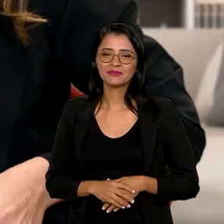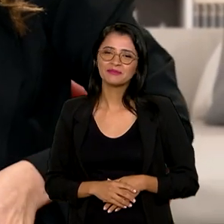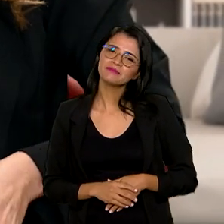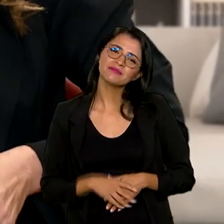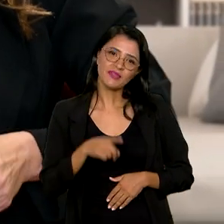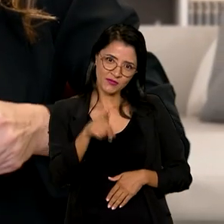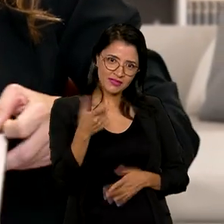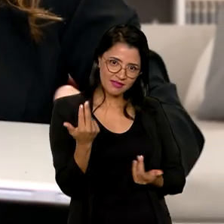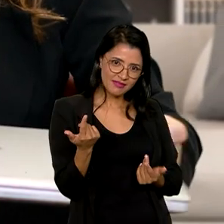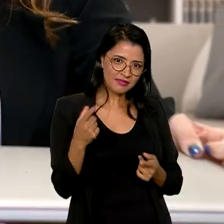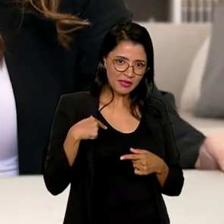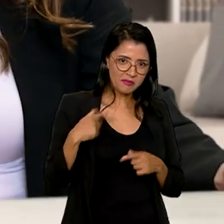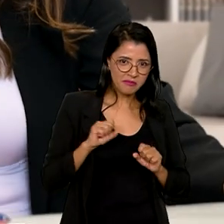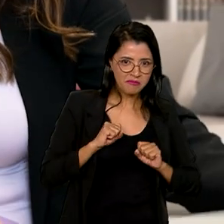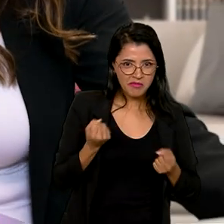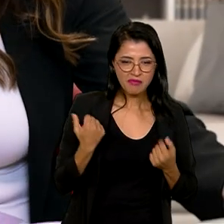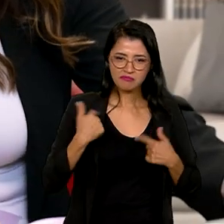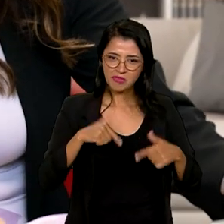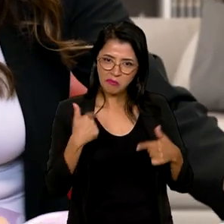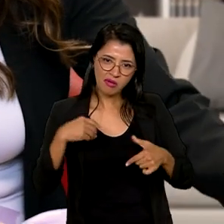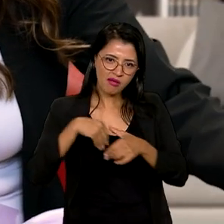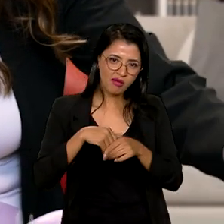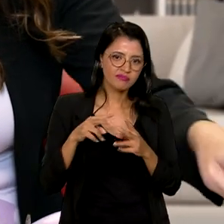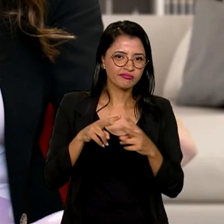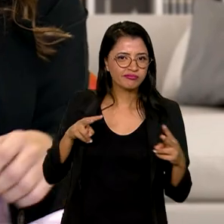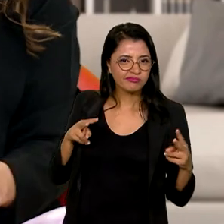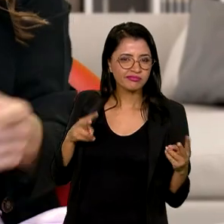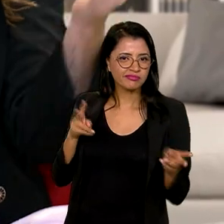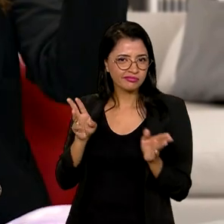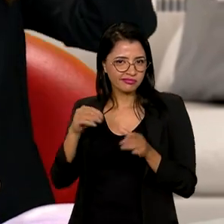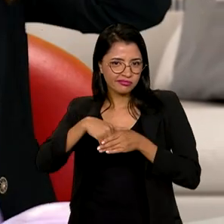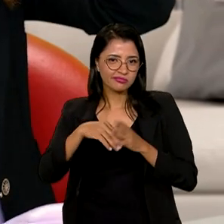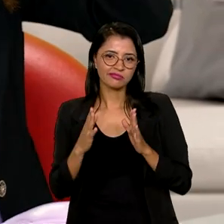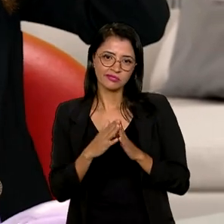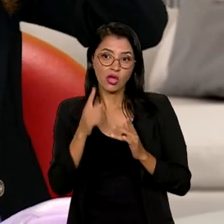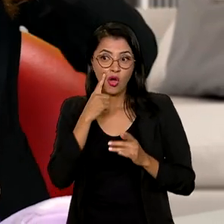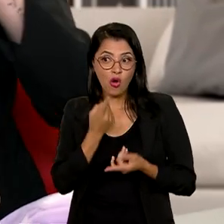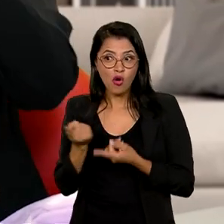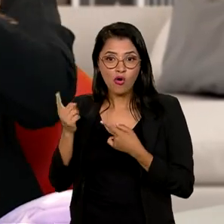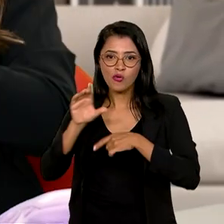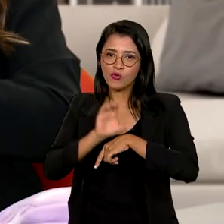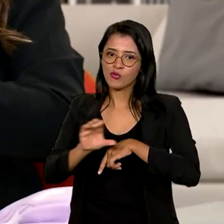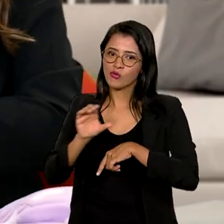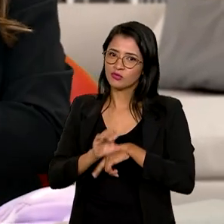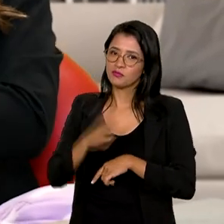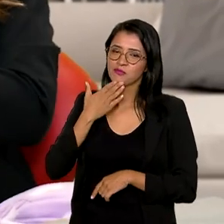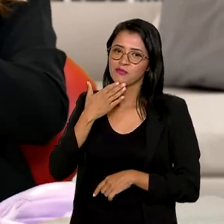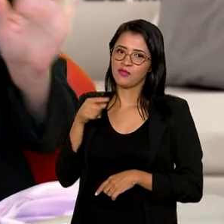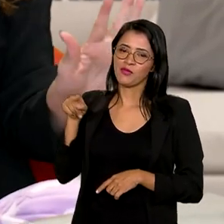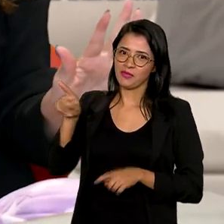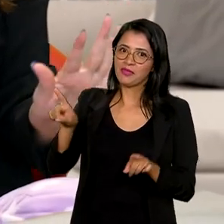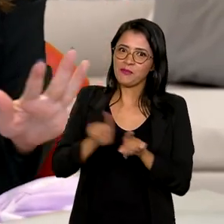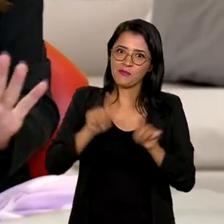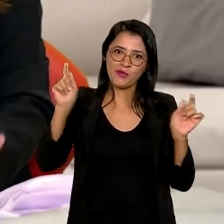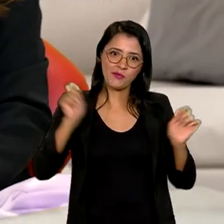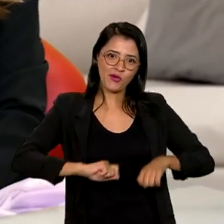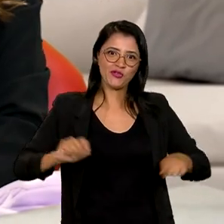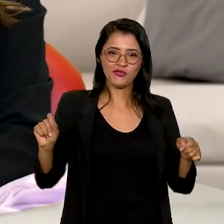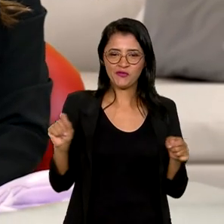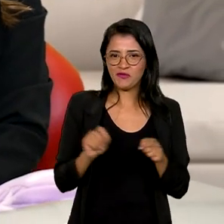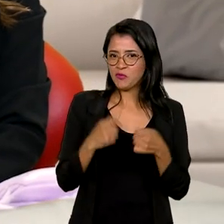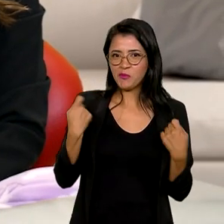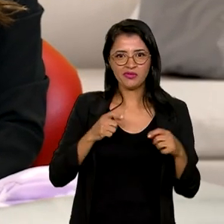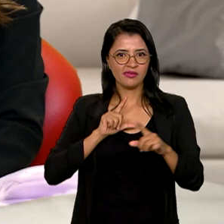E você, também desempenha atividades remotamente? Então olha esse curso aqui. E o melhor, ele também pode ser feito